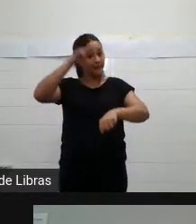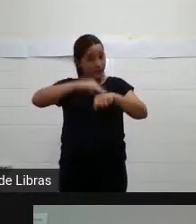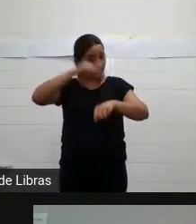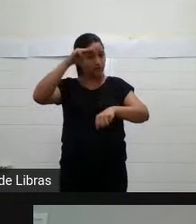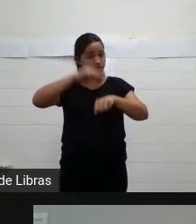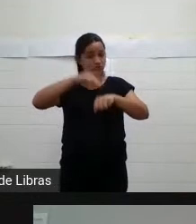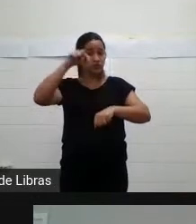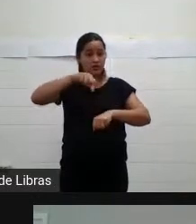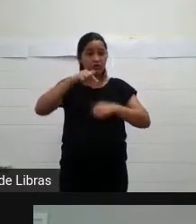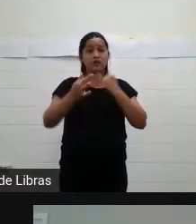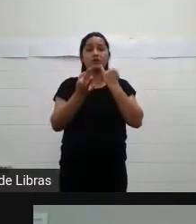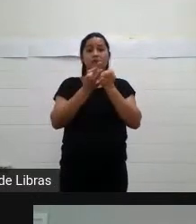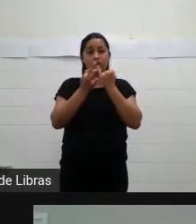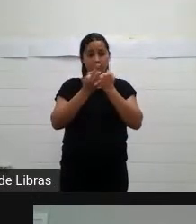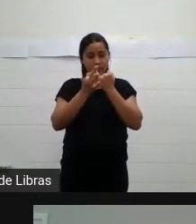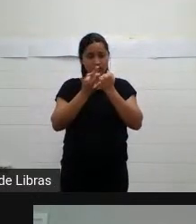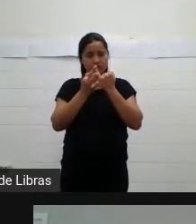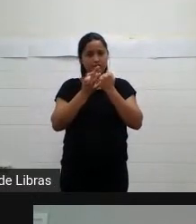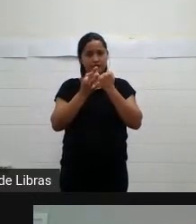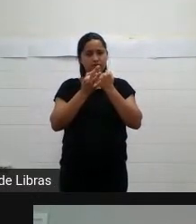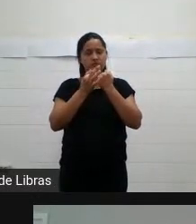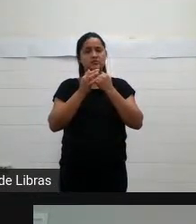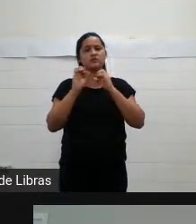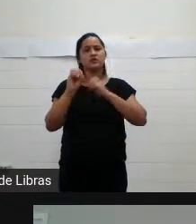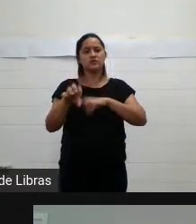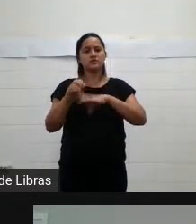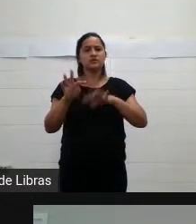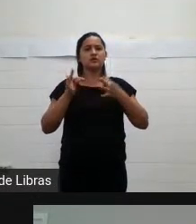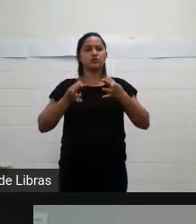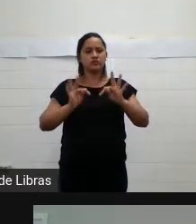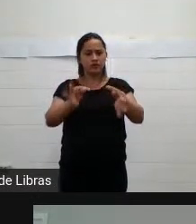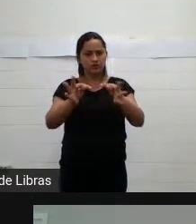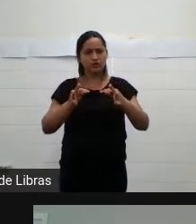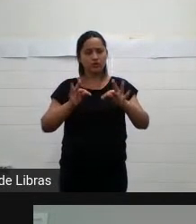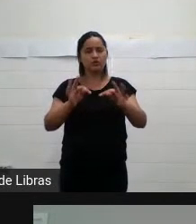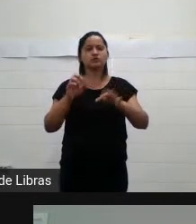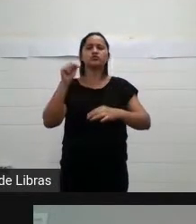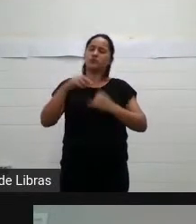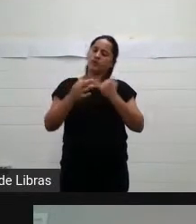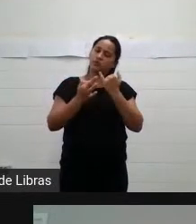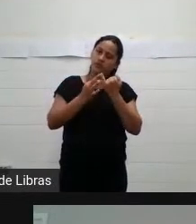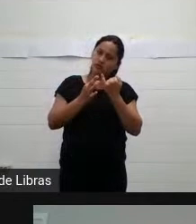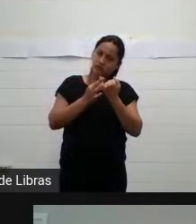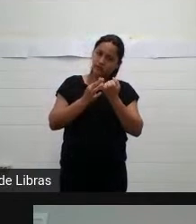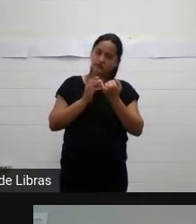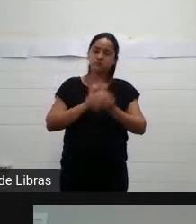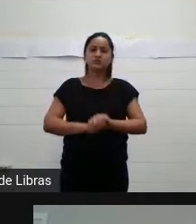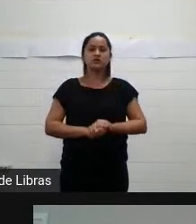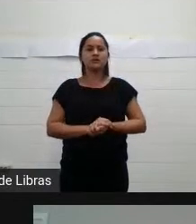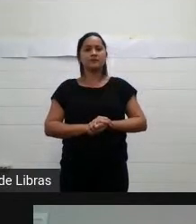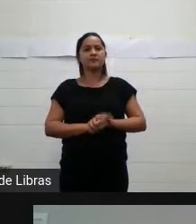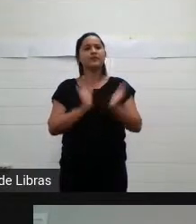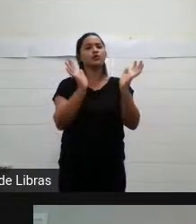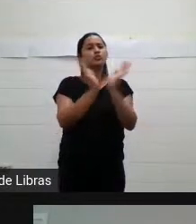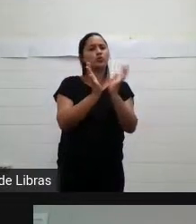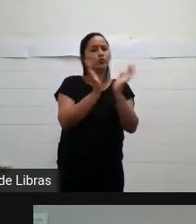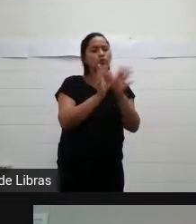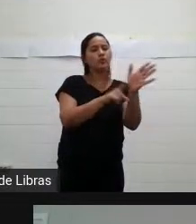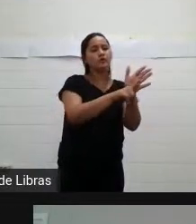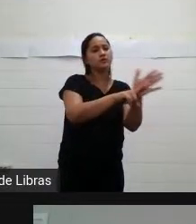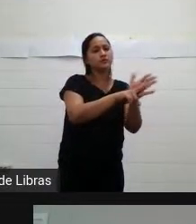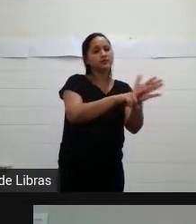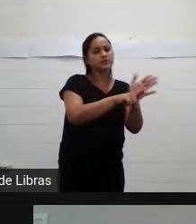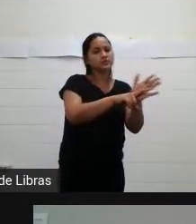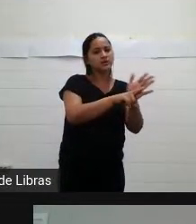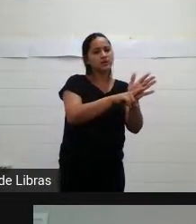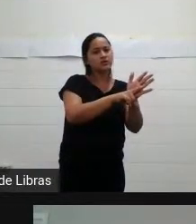pelo nosso mestrado profissional em Educação Tecnológica do Instituto Federal de Sergipe, membro do Grupo de Pesquisa e Educação Profissional